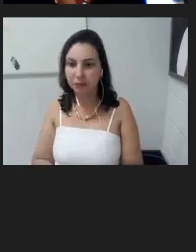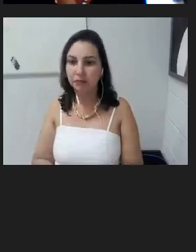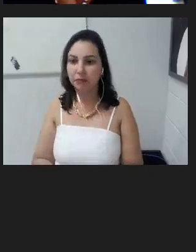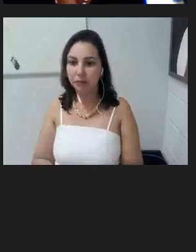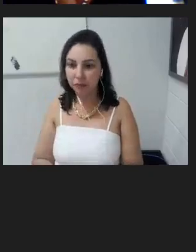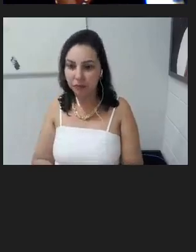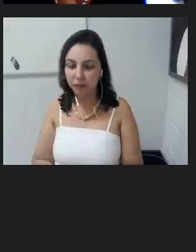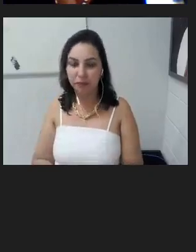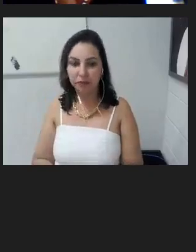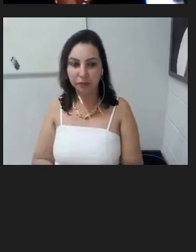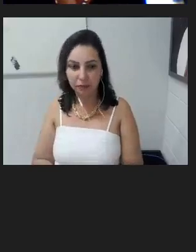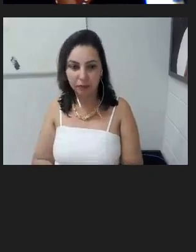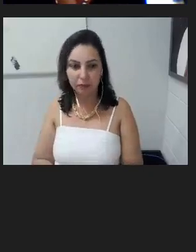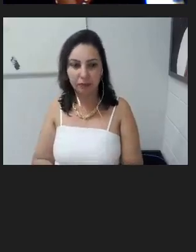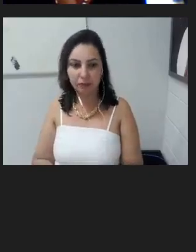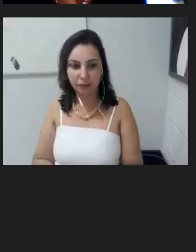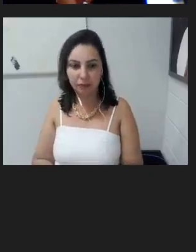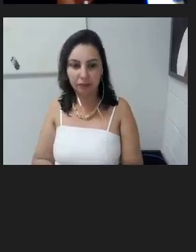devendo.